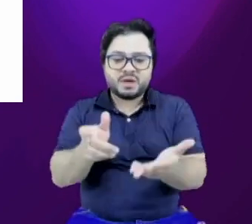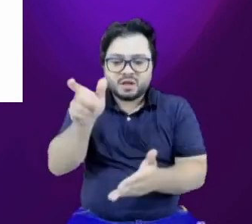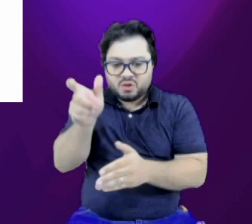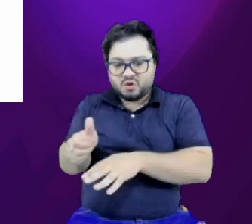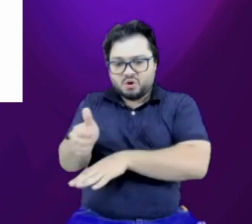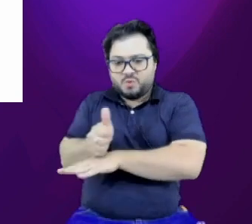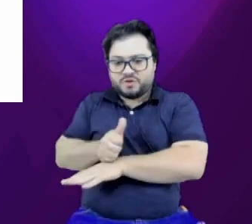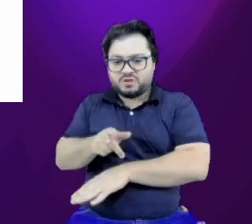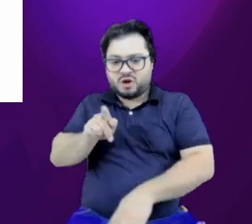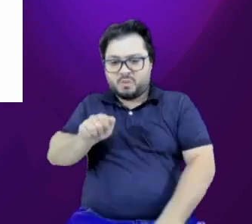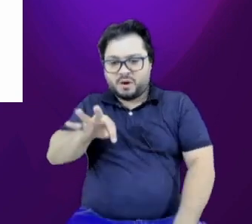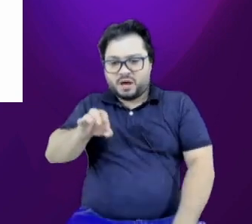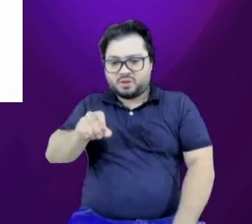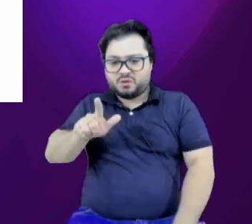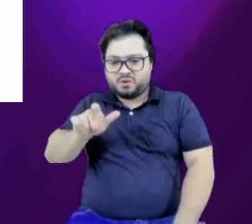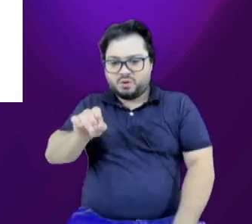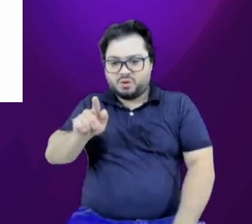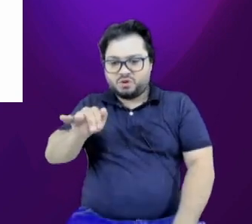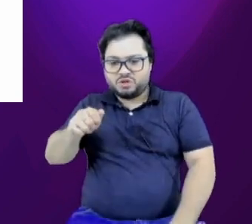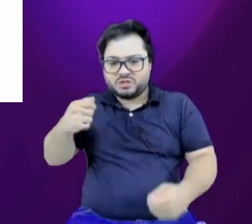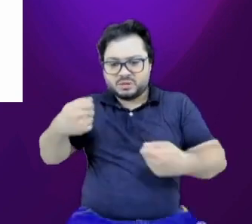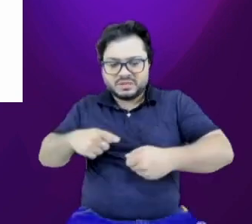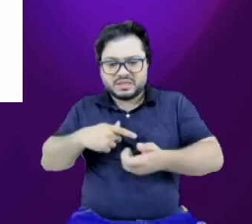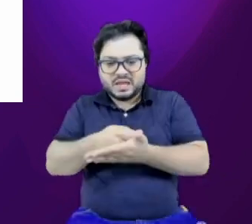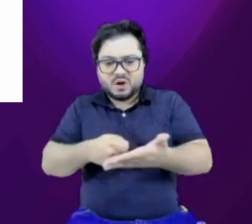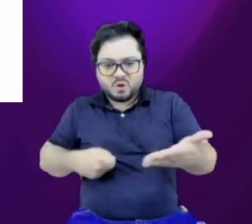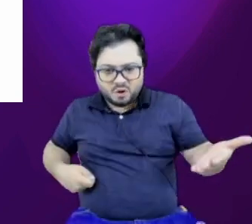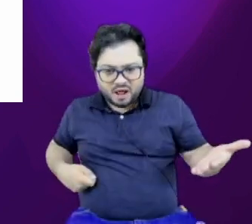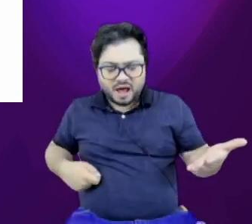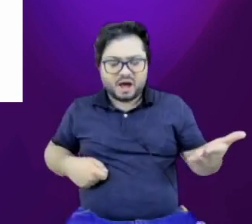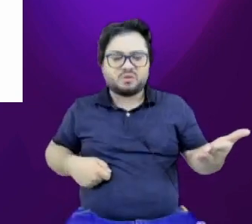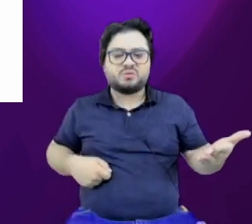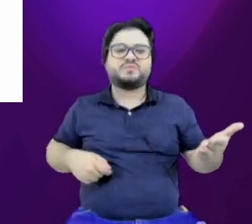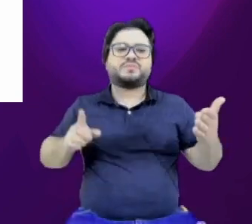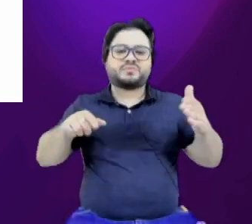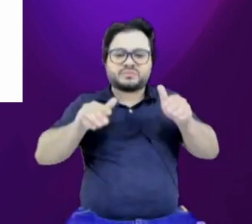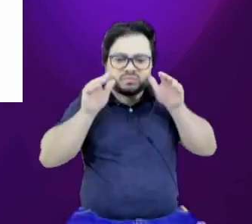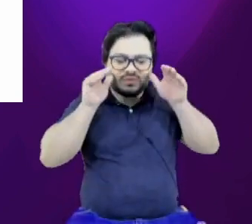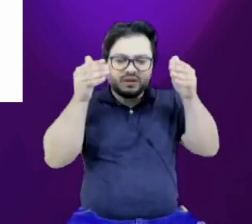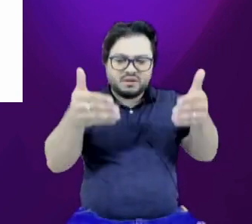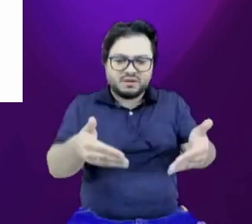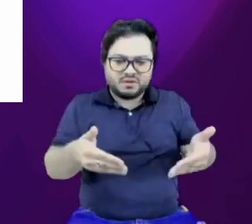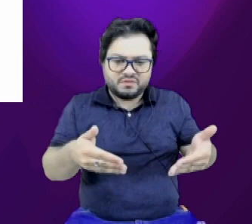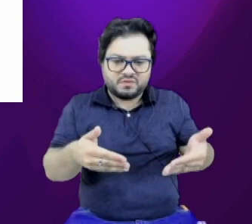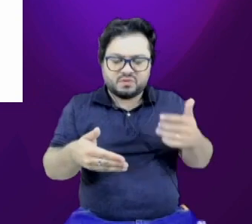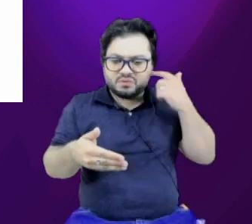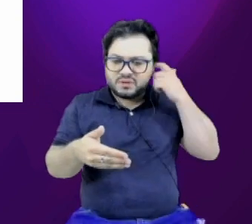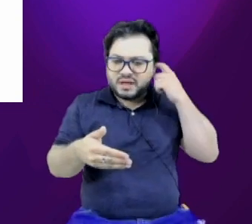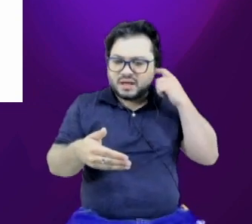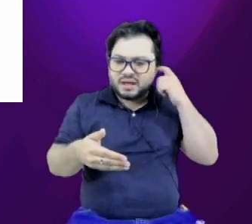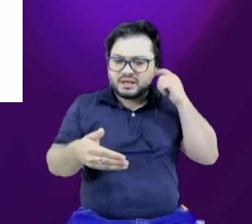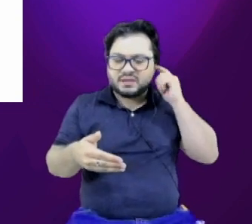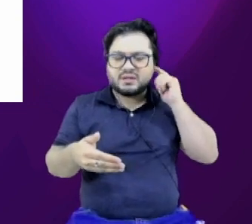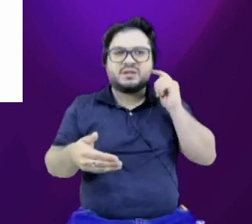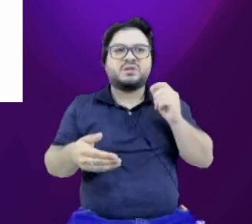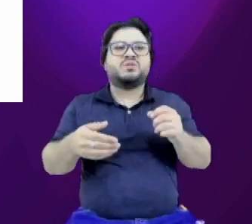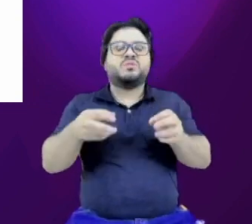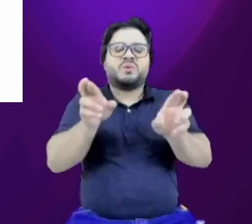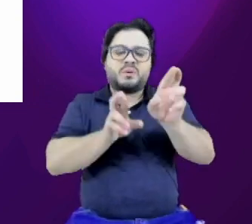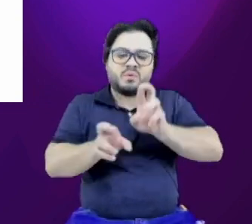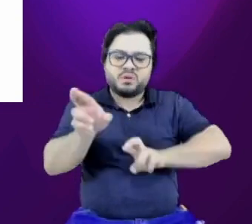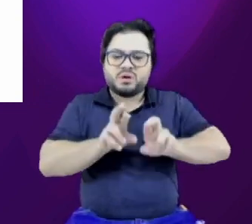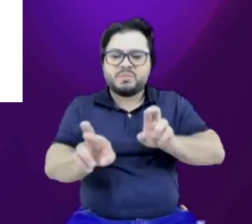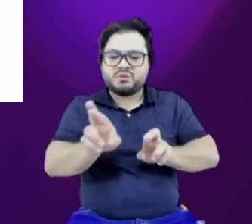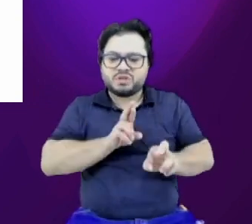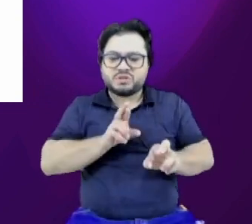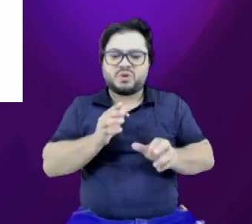que ter os laudos de anatomia patológica são voltados para isso, para monitoramento de resposta a